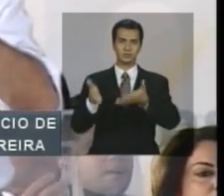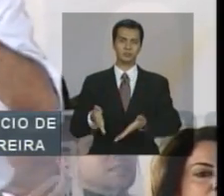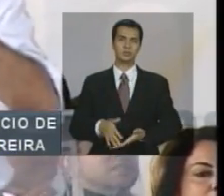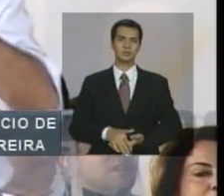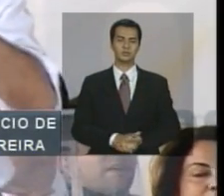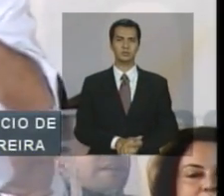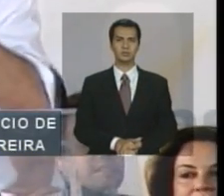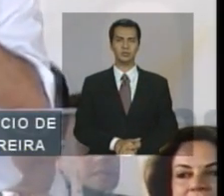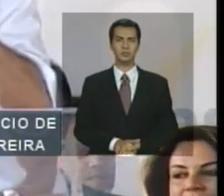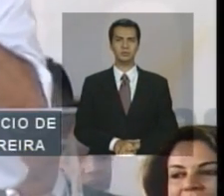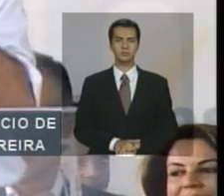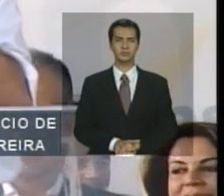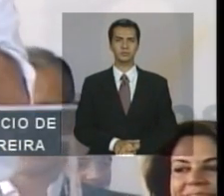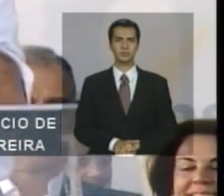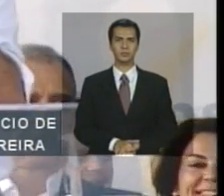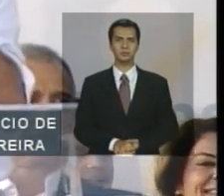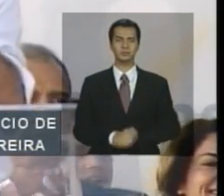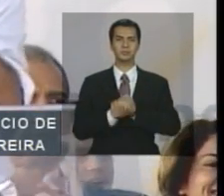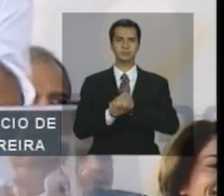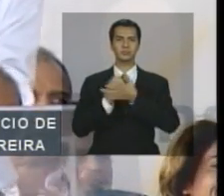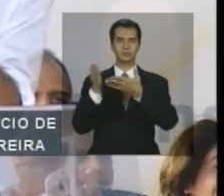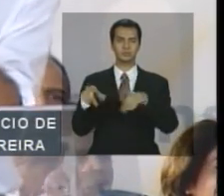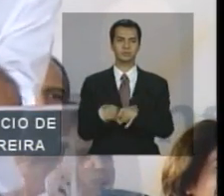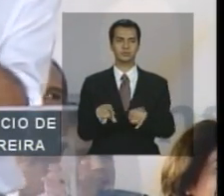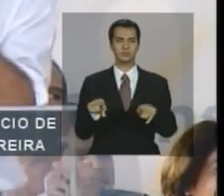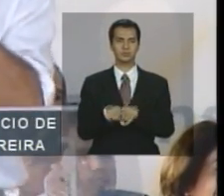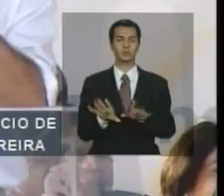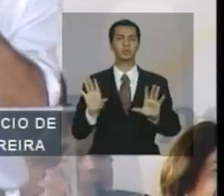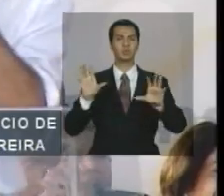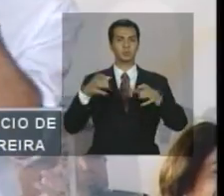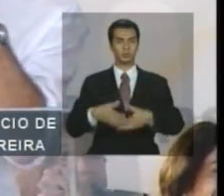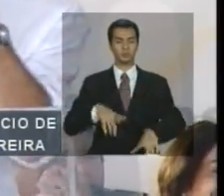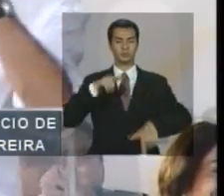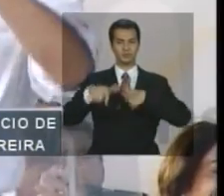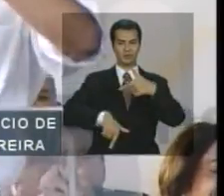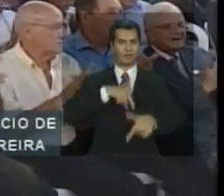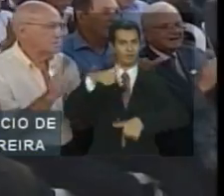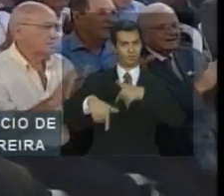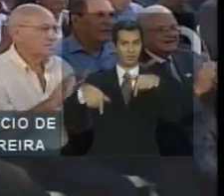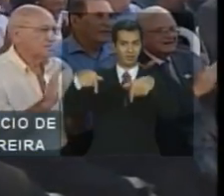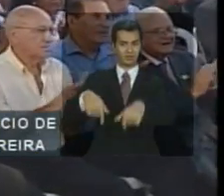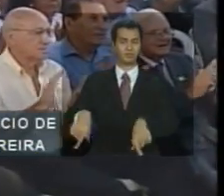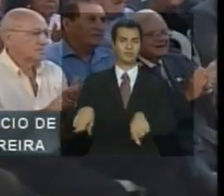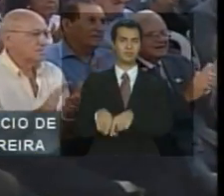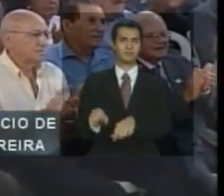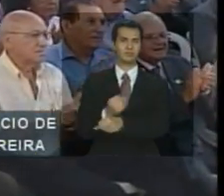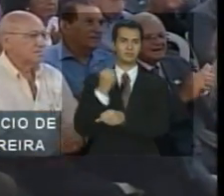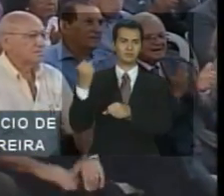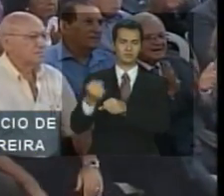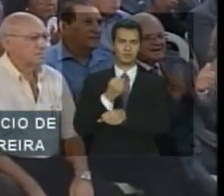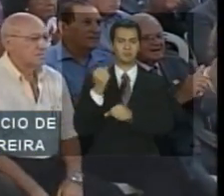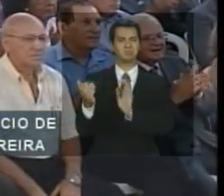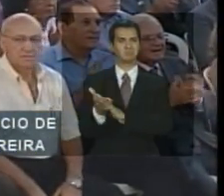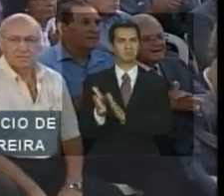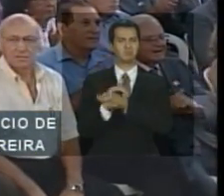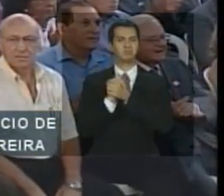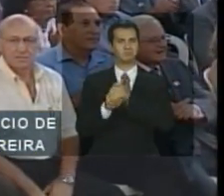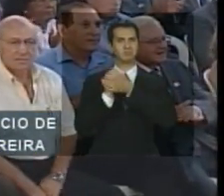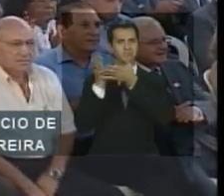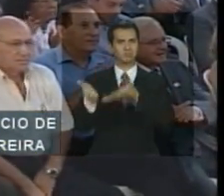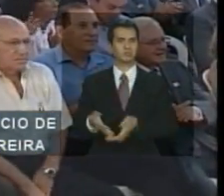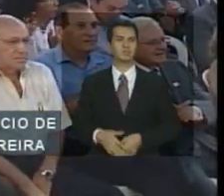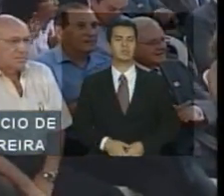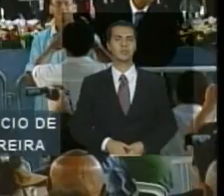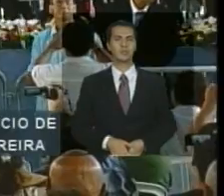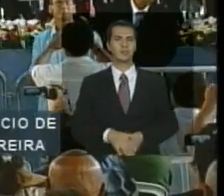obra difícil, dura uma salva de palmas para o pessoal que está tocando aqui as obras da Transcarioca. Essa imagem, graças a Deus,